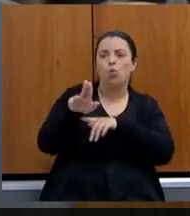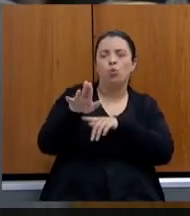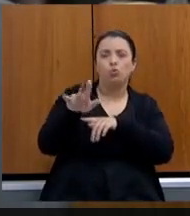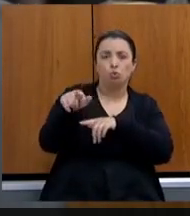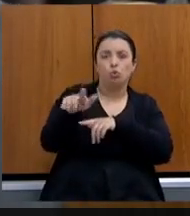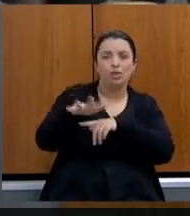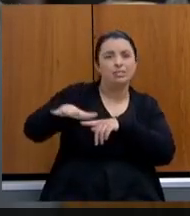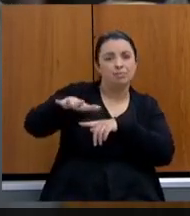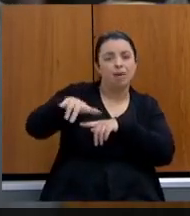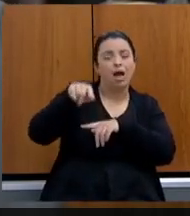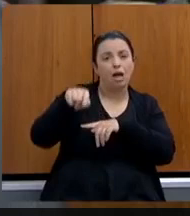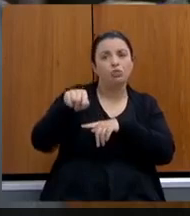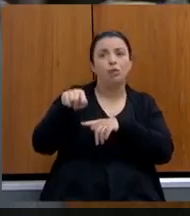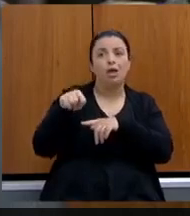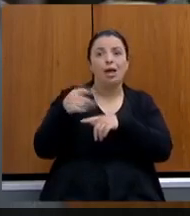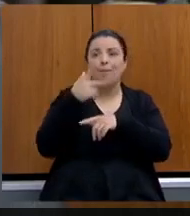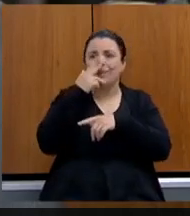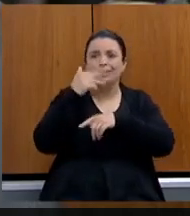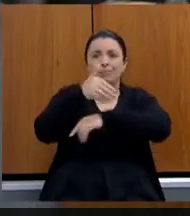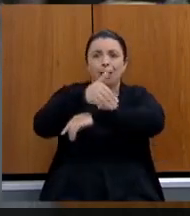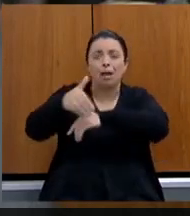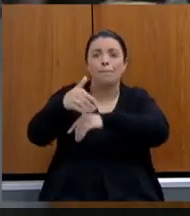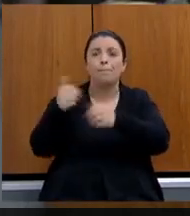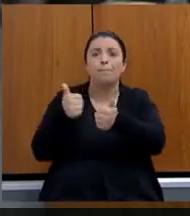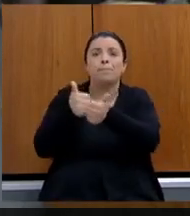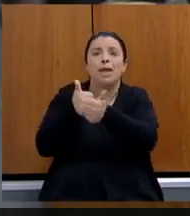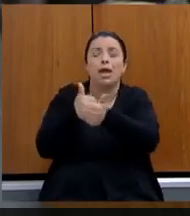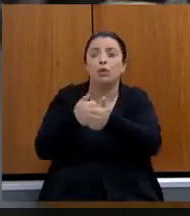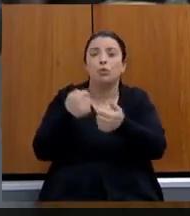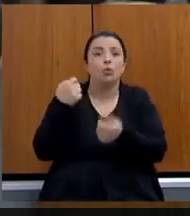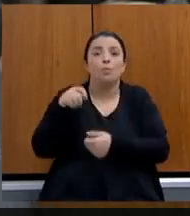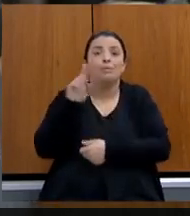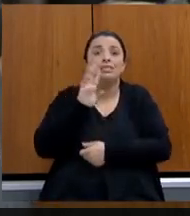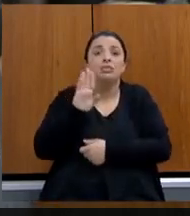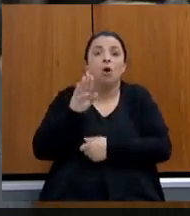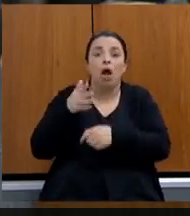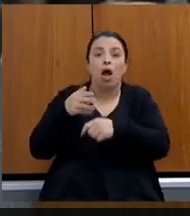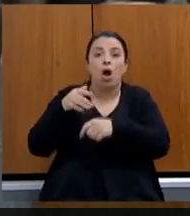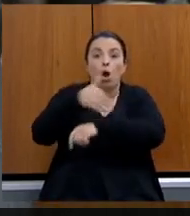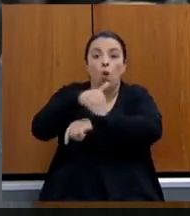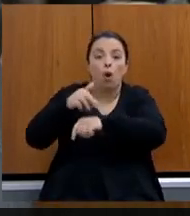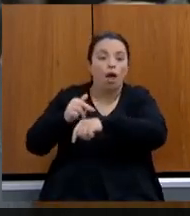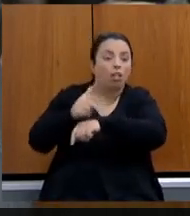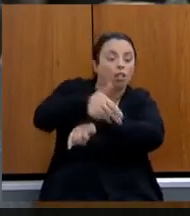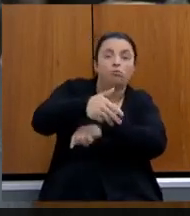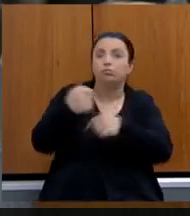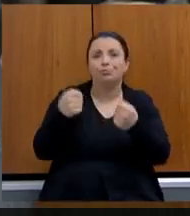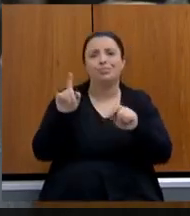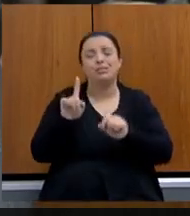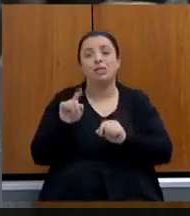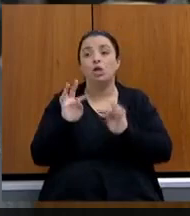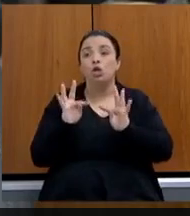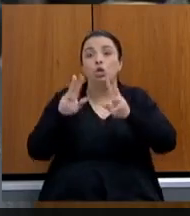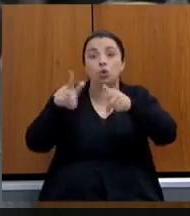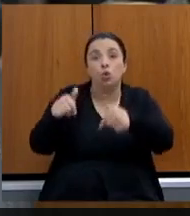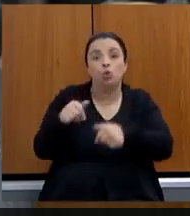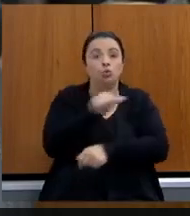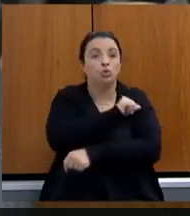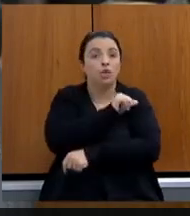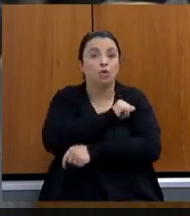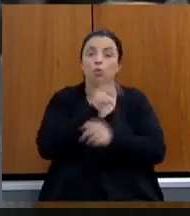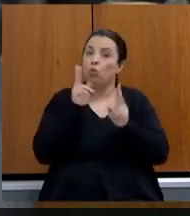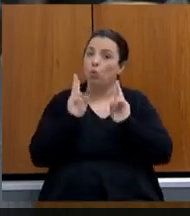ou não há nem Não há necessidade de atrás é uma rua né e todos os estudantes continuam sendo